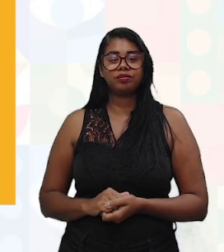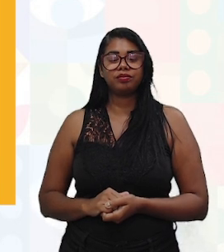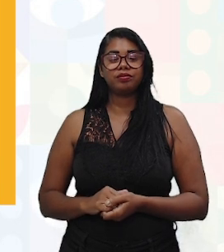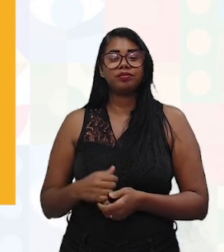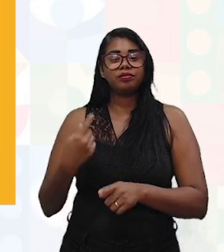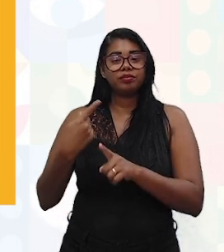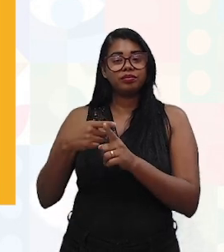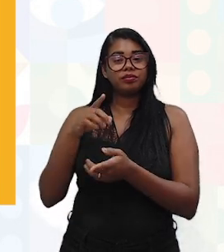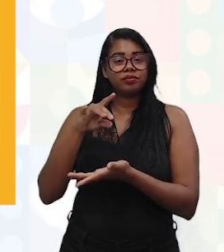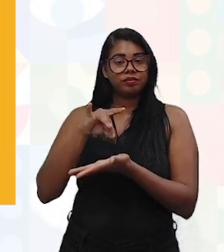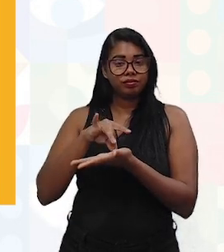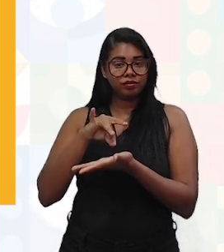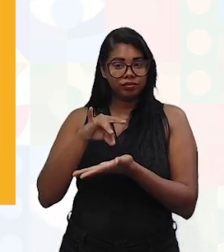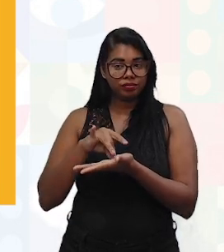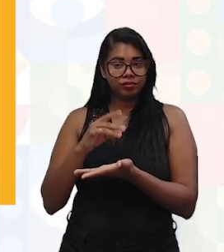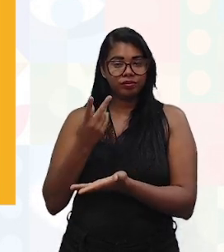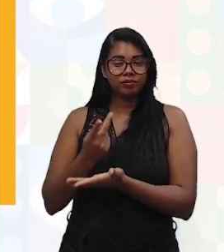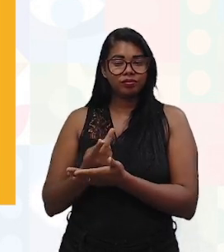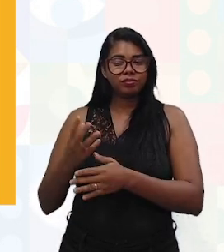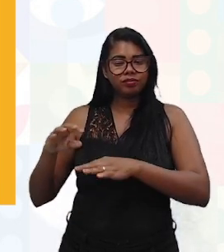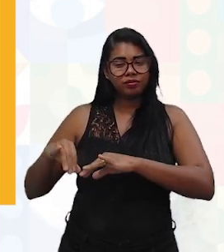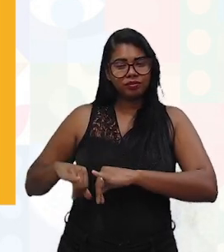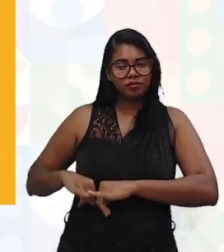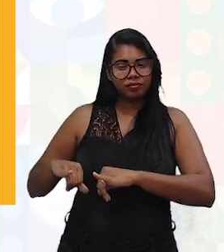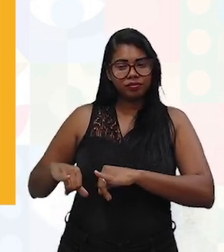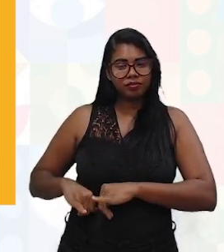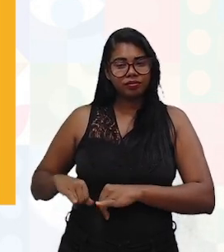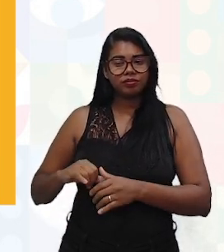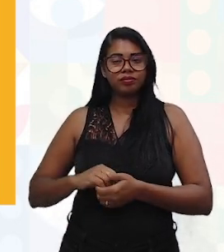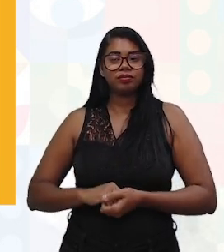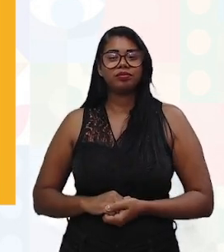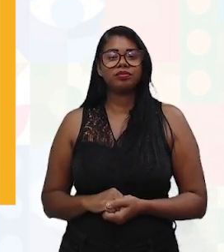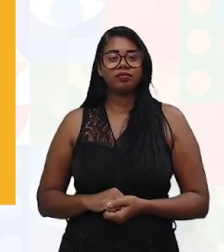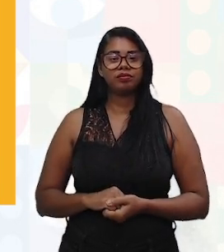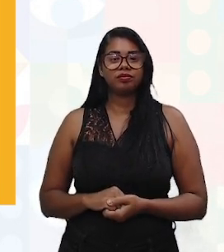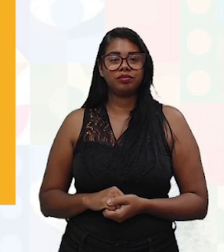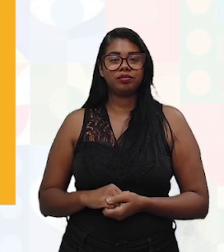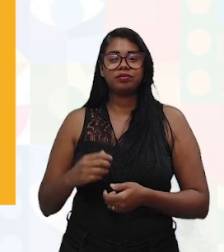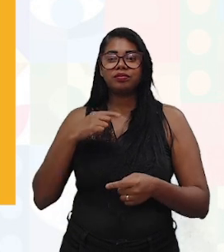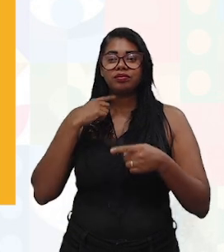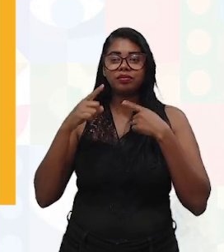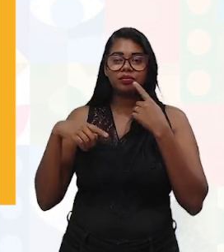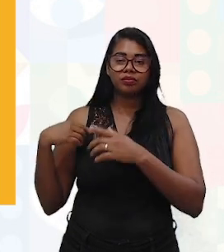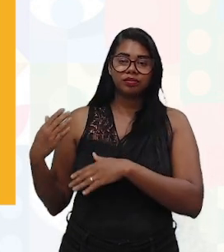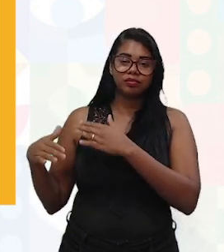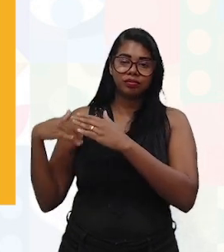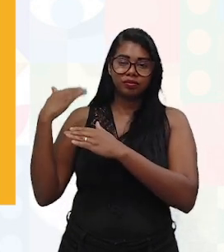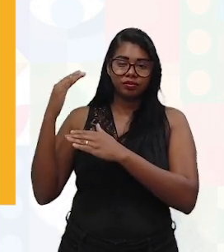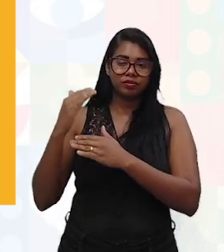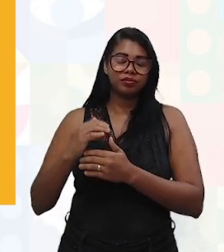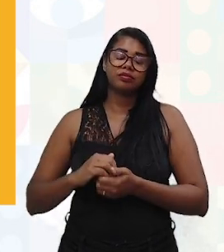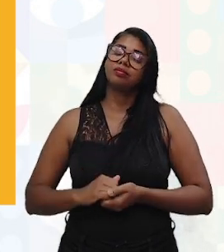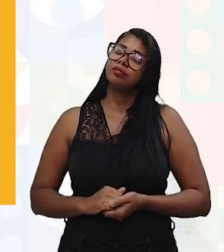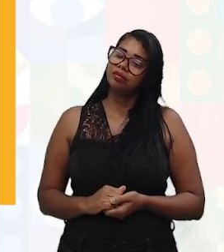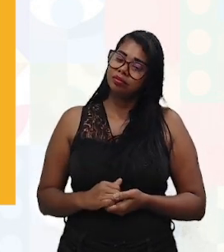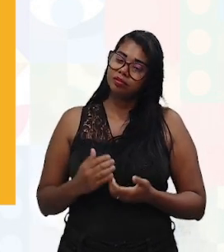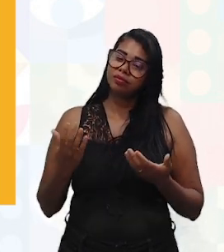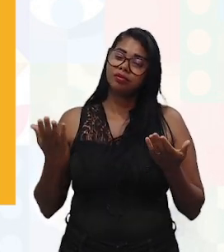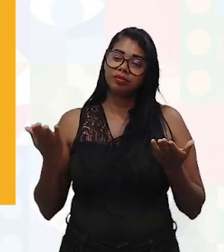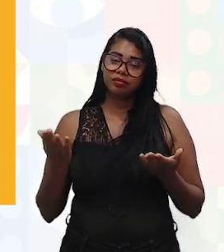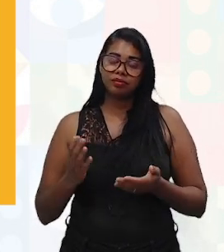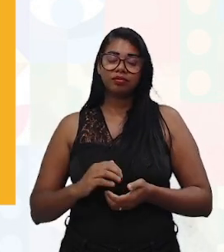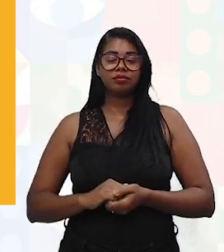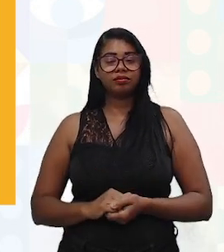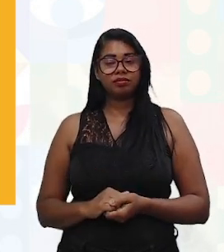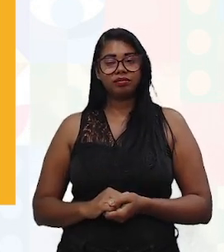de fato, causa muita dor, às vezes. Mas, ninguém cresce sem doer um pouquinho. Quando a gente